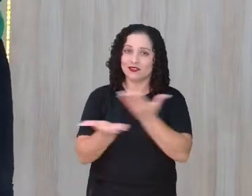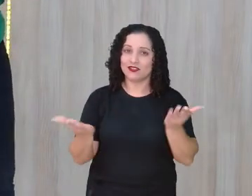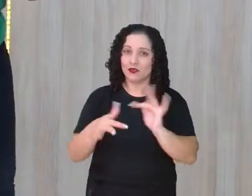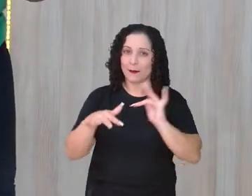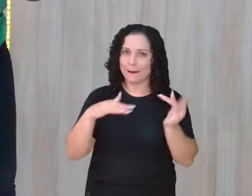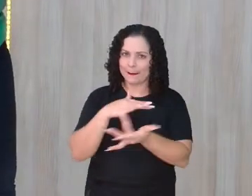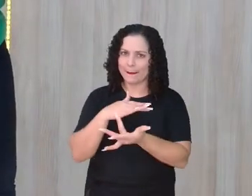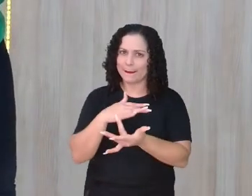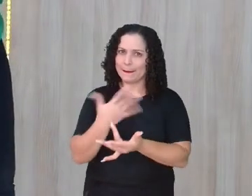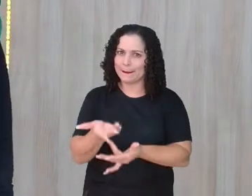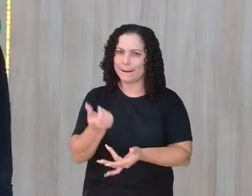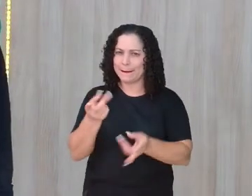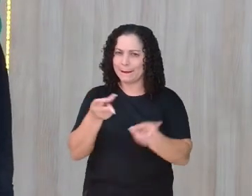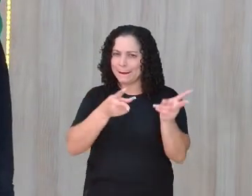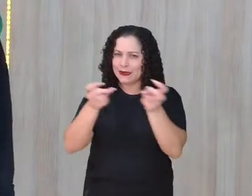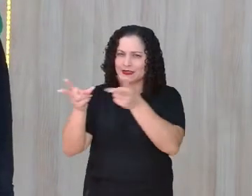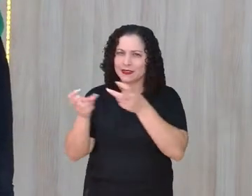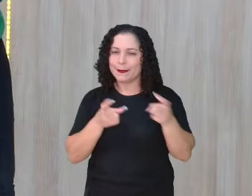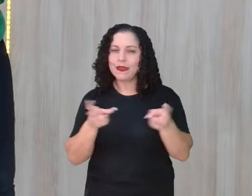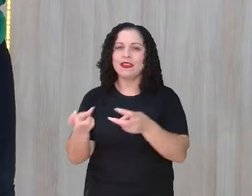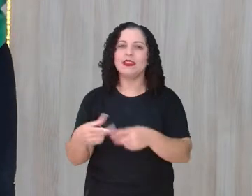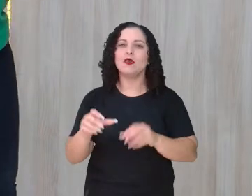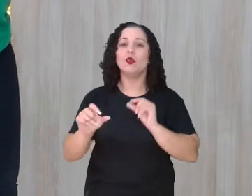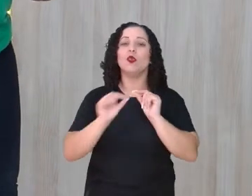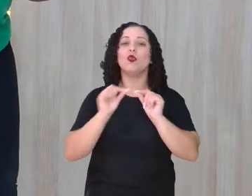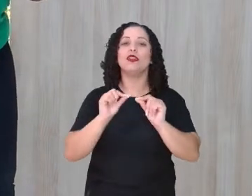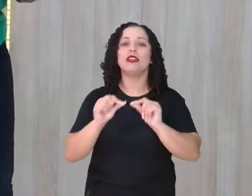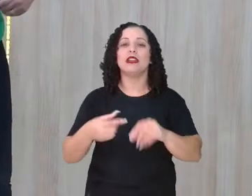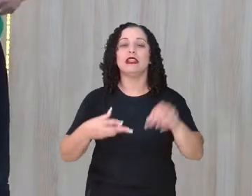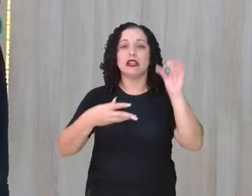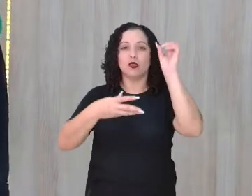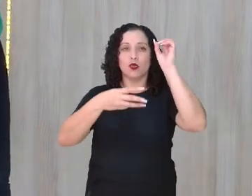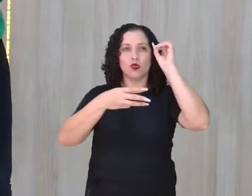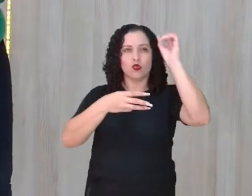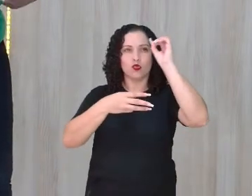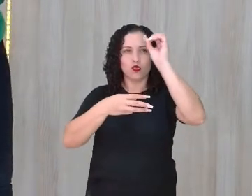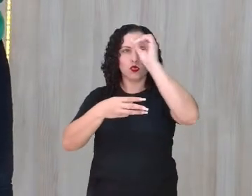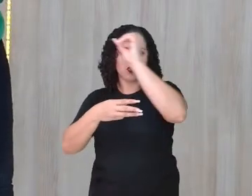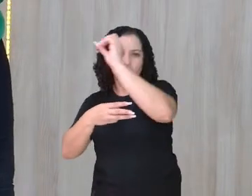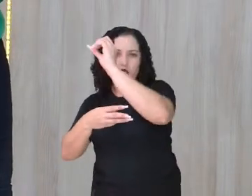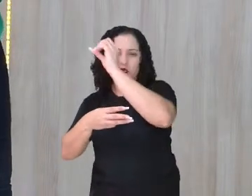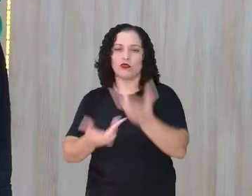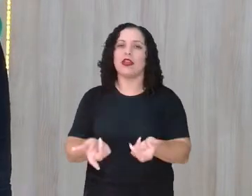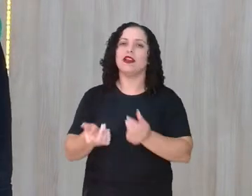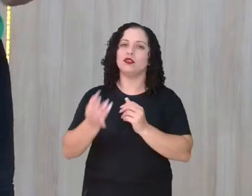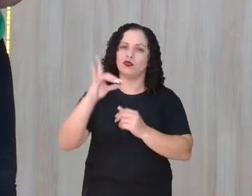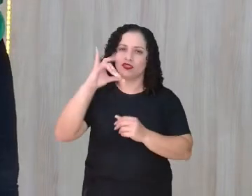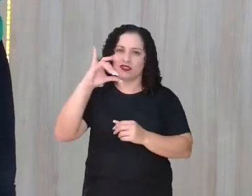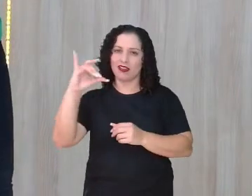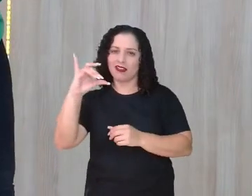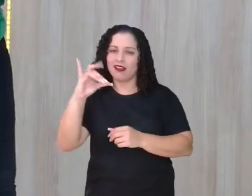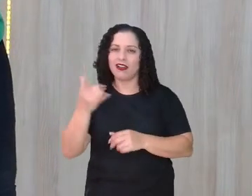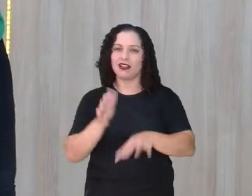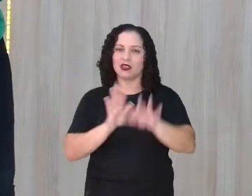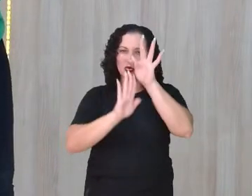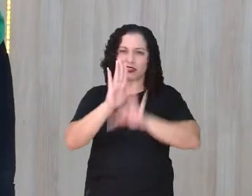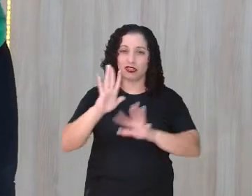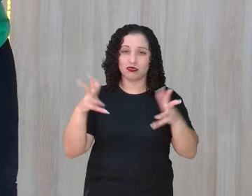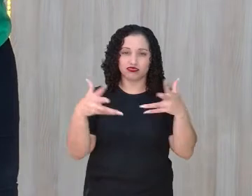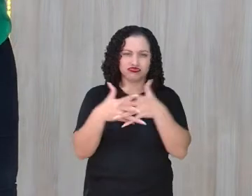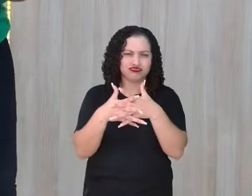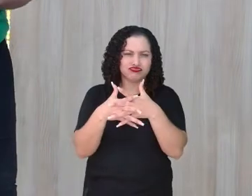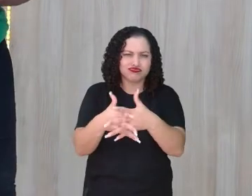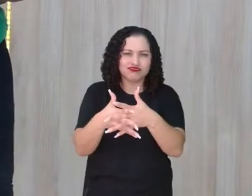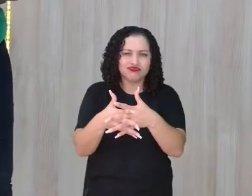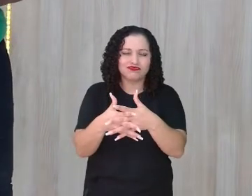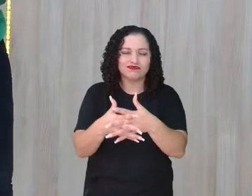que os stories do Instagram, que as nossas publicações, o texto vai meio que imitar